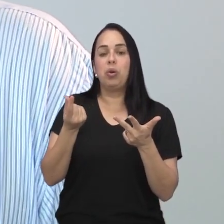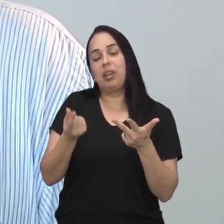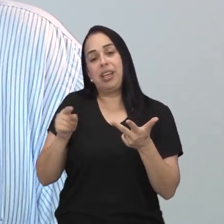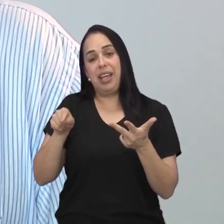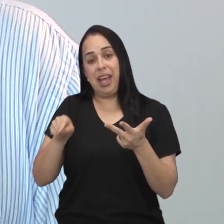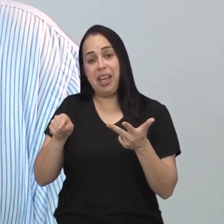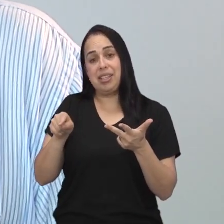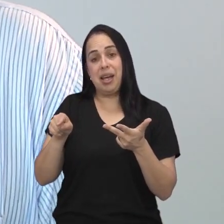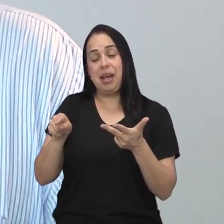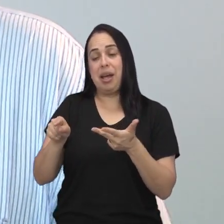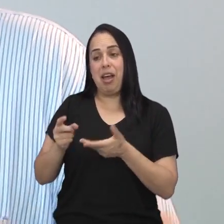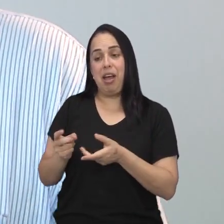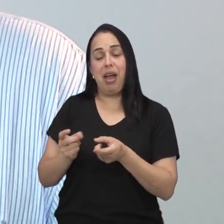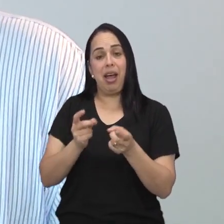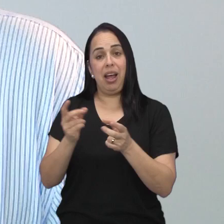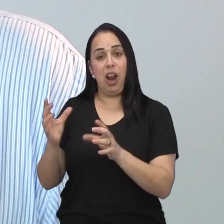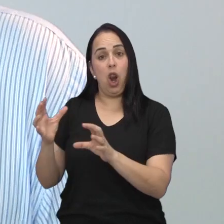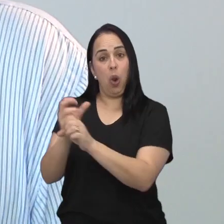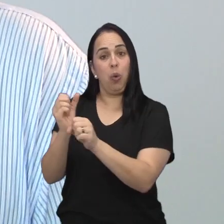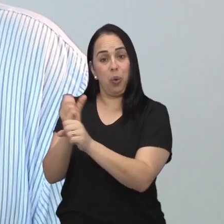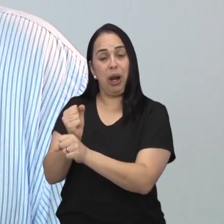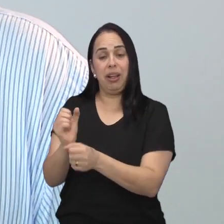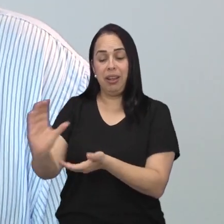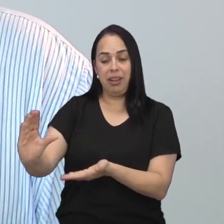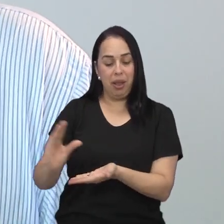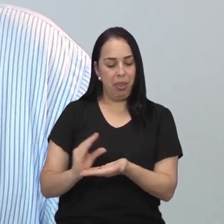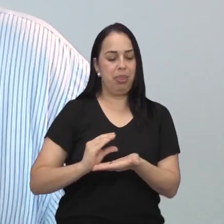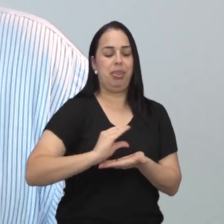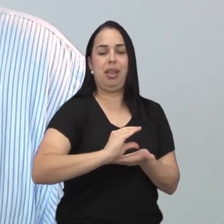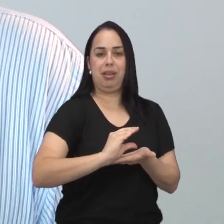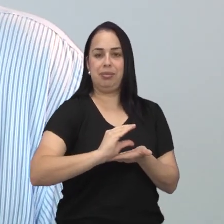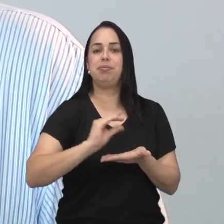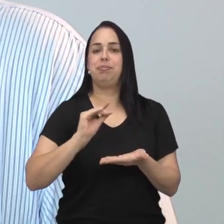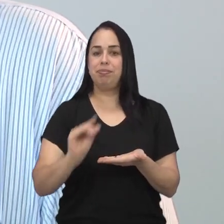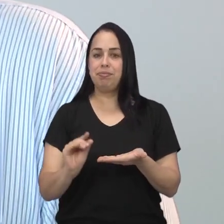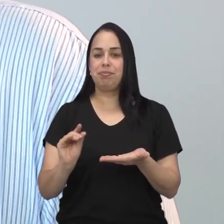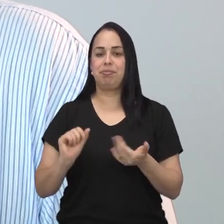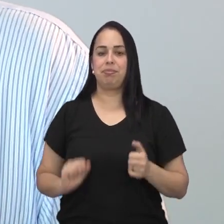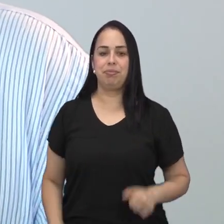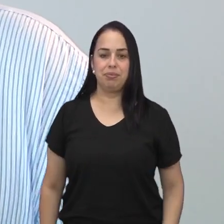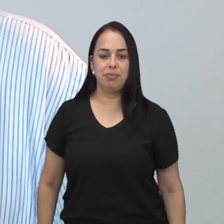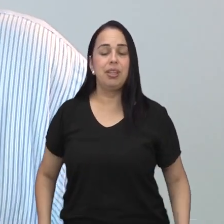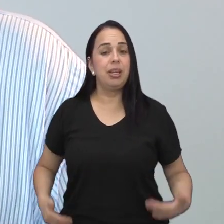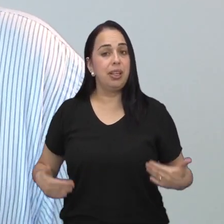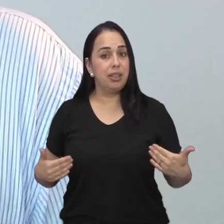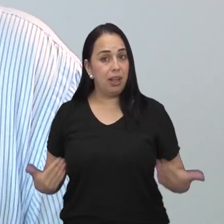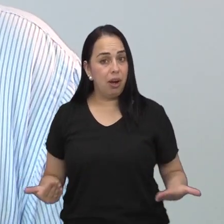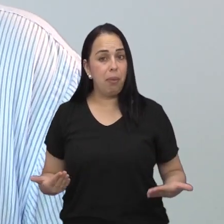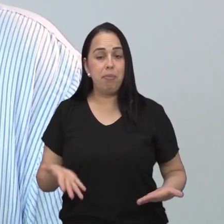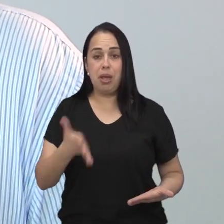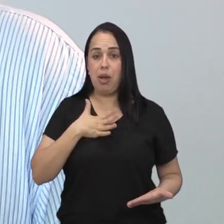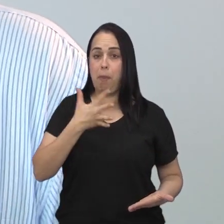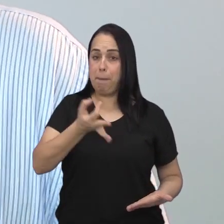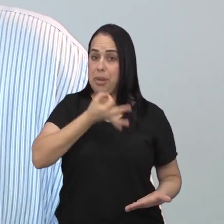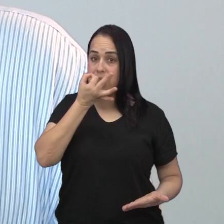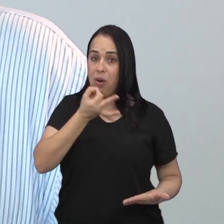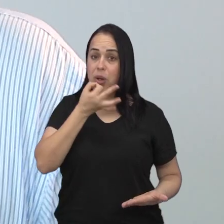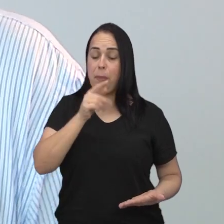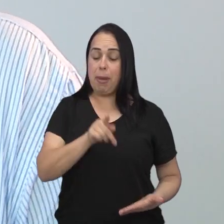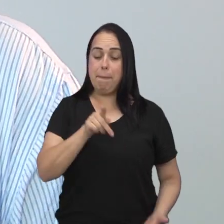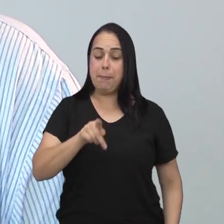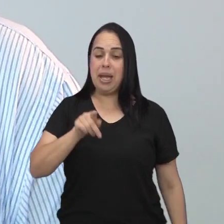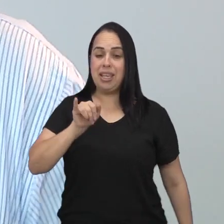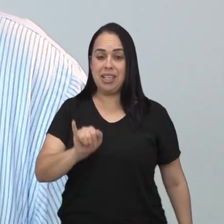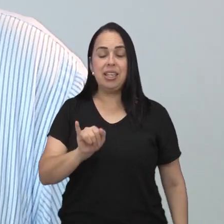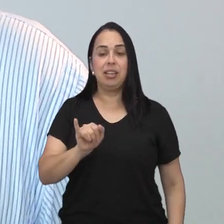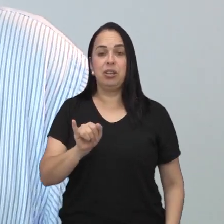as receitas que essas empresas acabam conseguindo dessa exploração desses equipamentos. Então, eu acho que